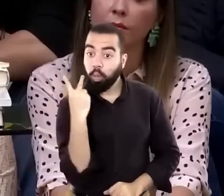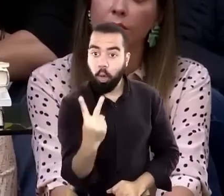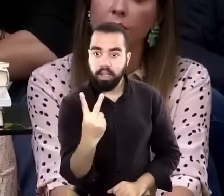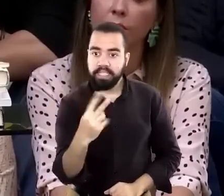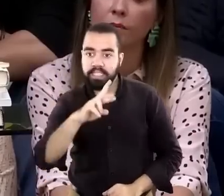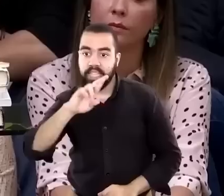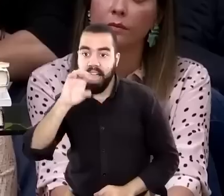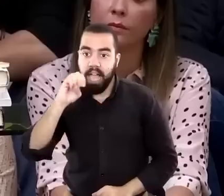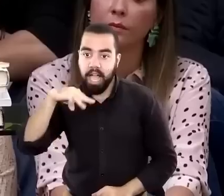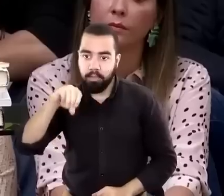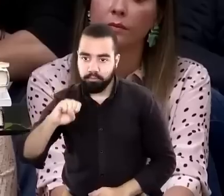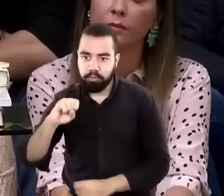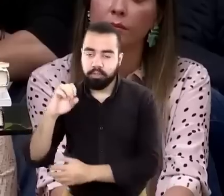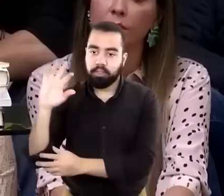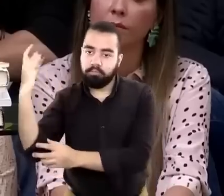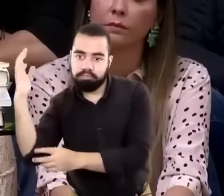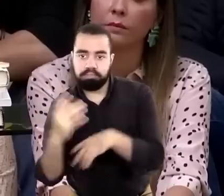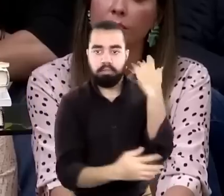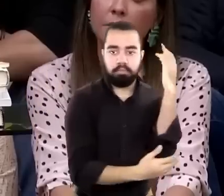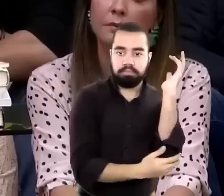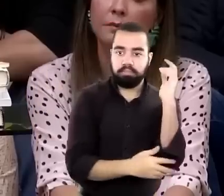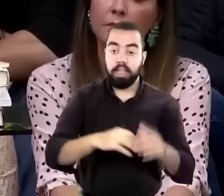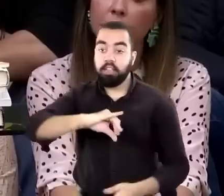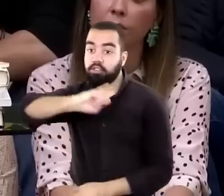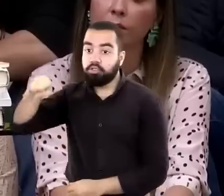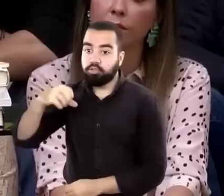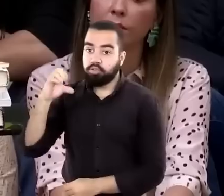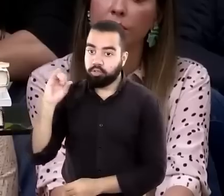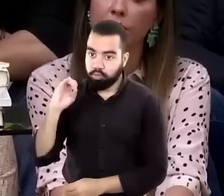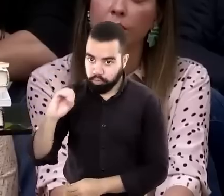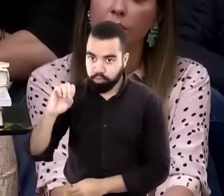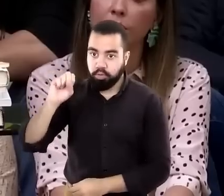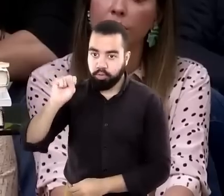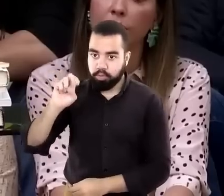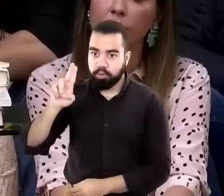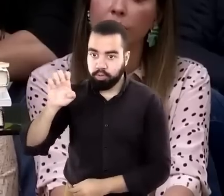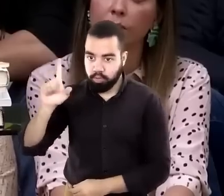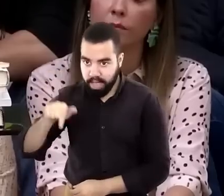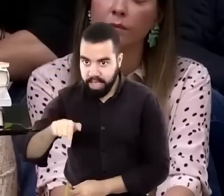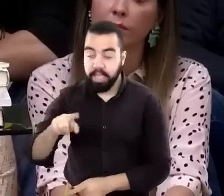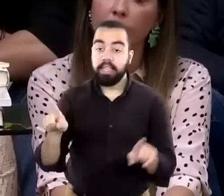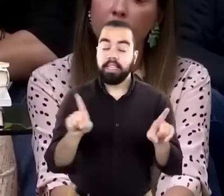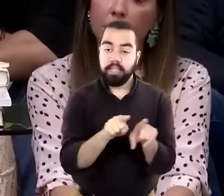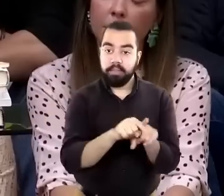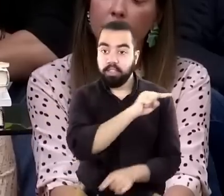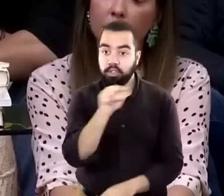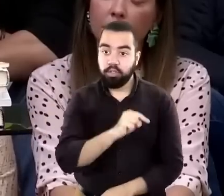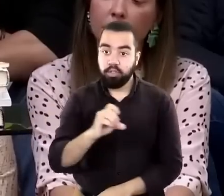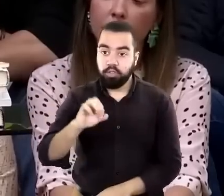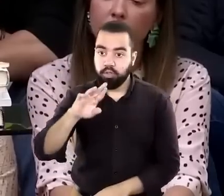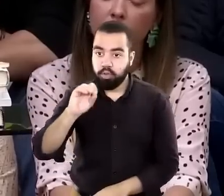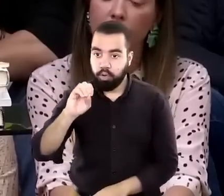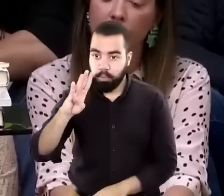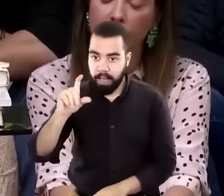ramos falam de Josué e Zorobabel, os dois ungidos, os dois filhos do óleo. Lá no